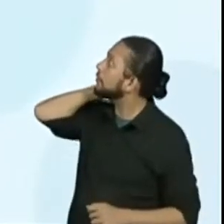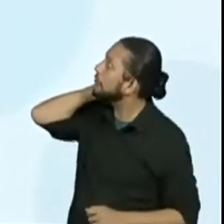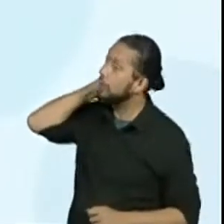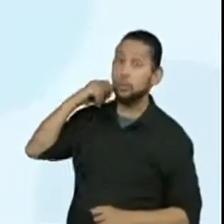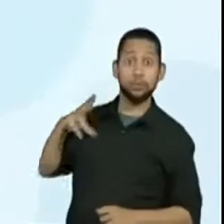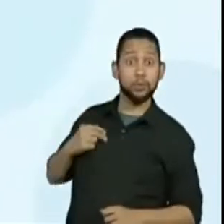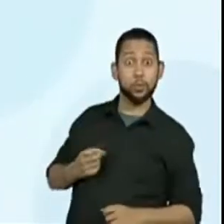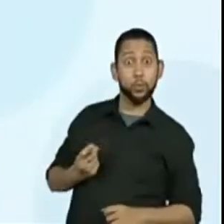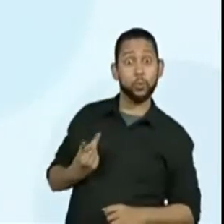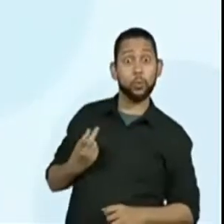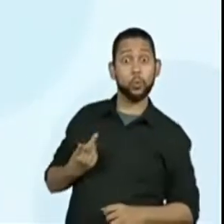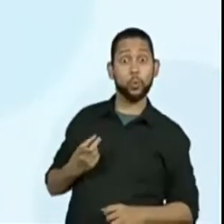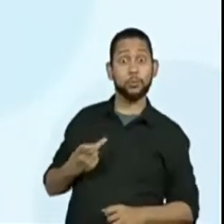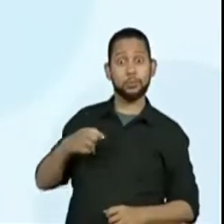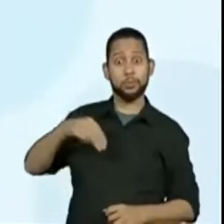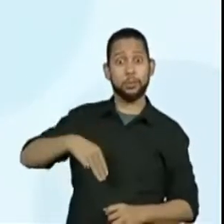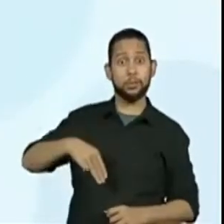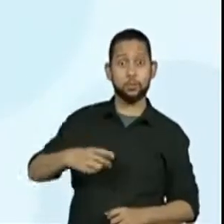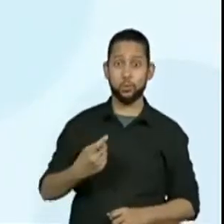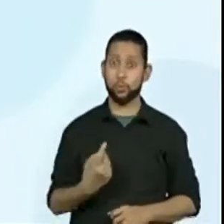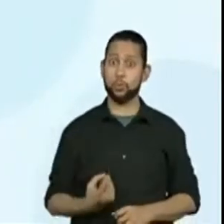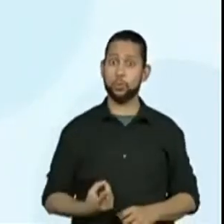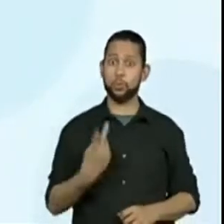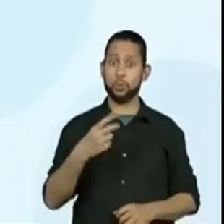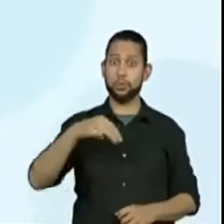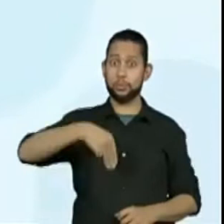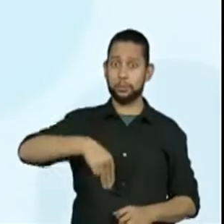12 metros de comprimento.